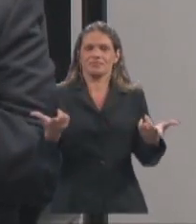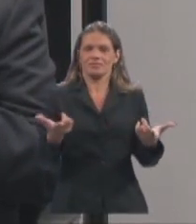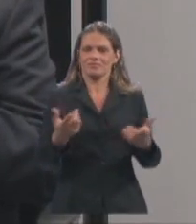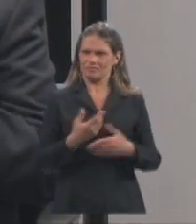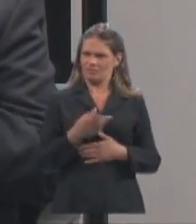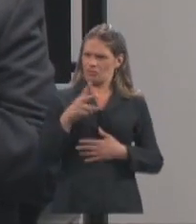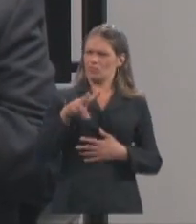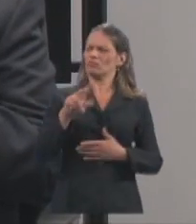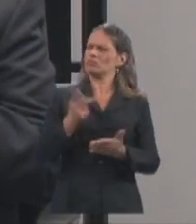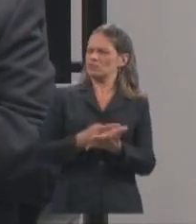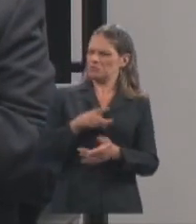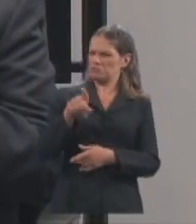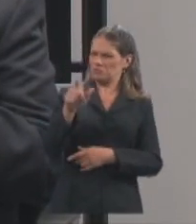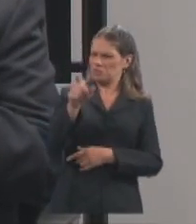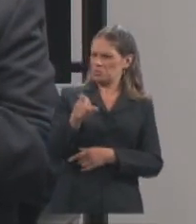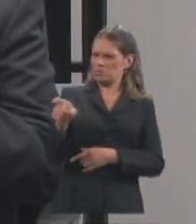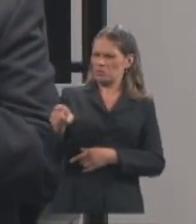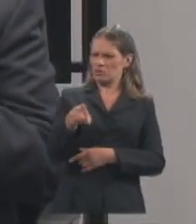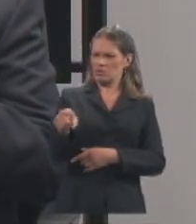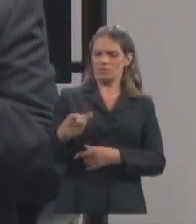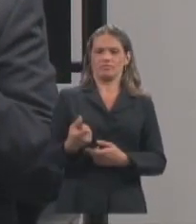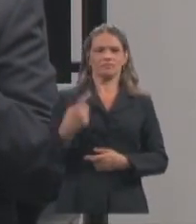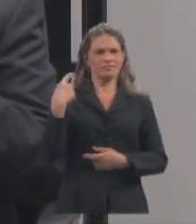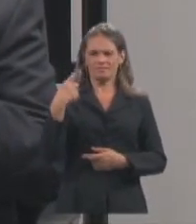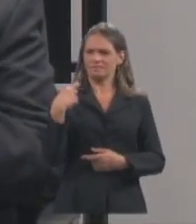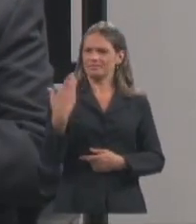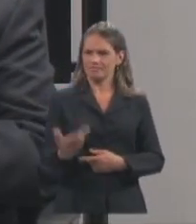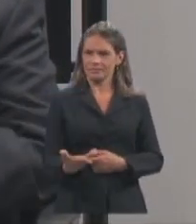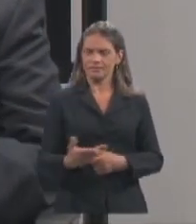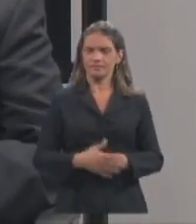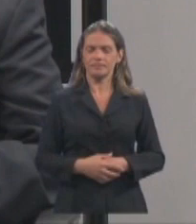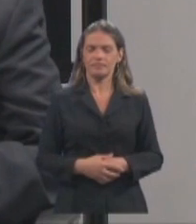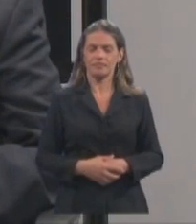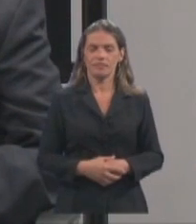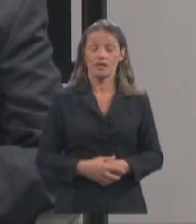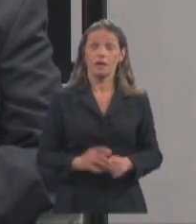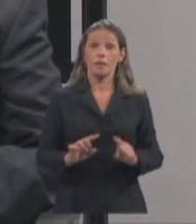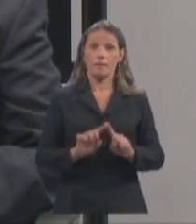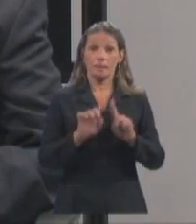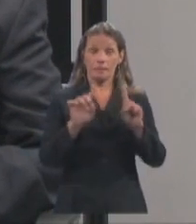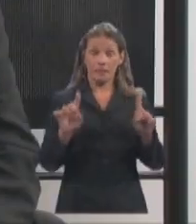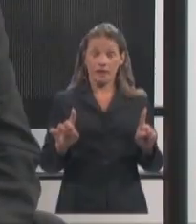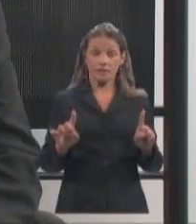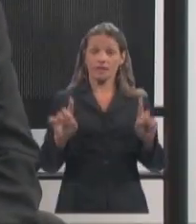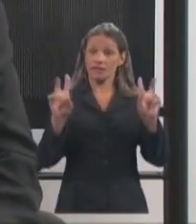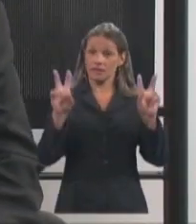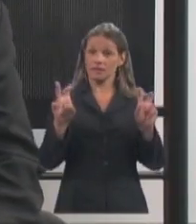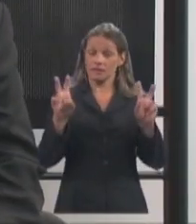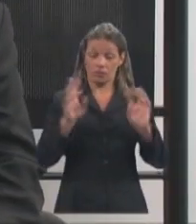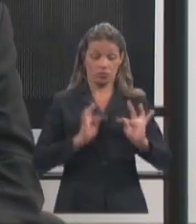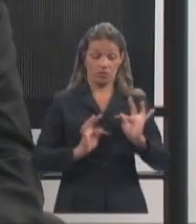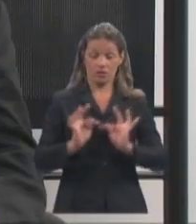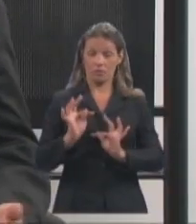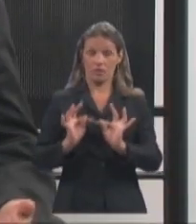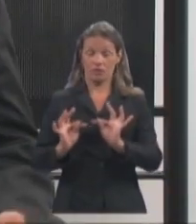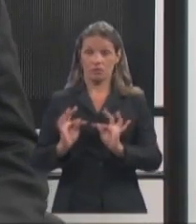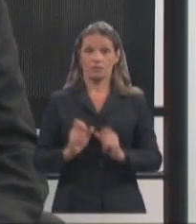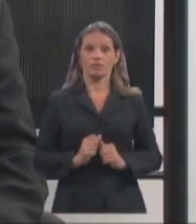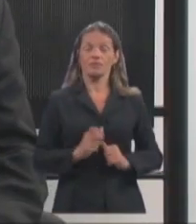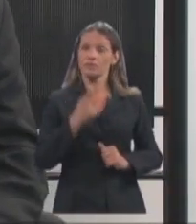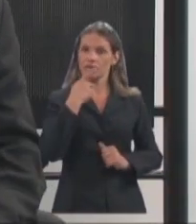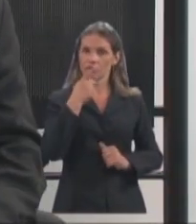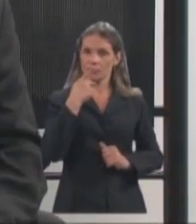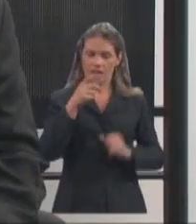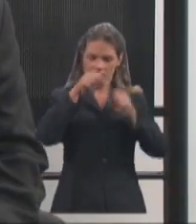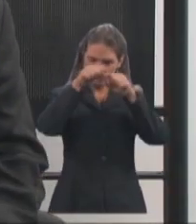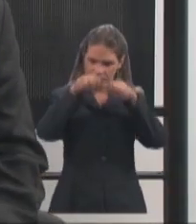pessoal vai dizer mas o qu viro passarinho verde enlouqueceram os enlouqueceram Pois é e aí tem a questão do tratamento se